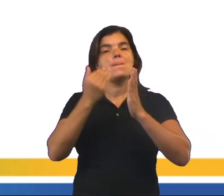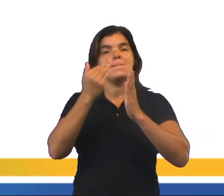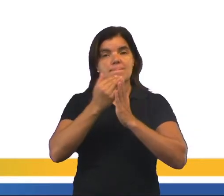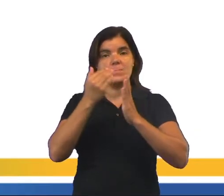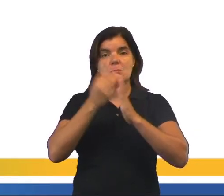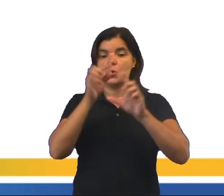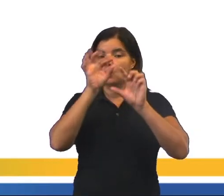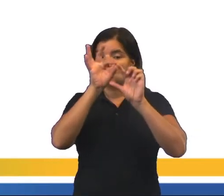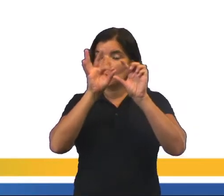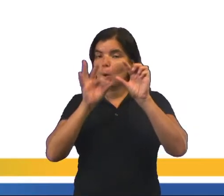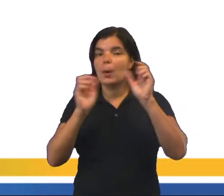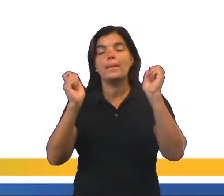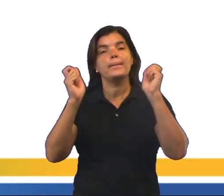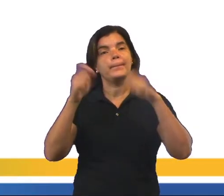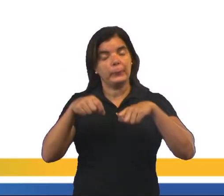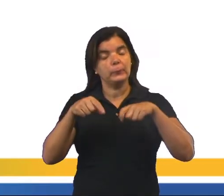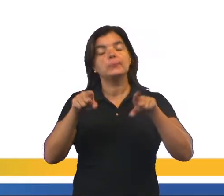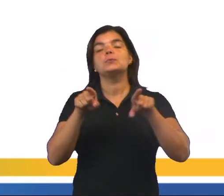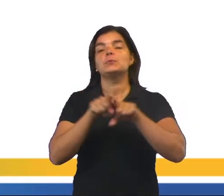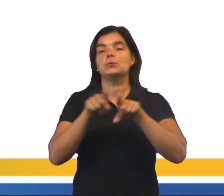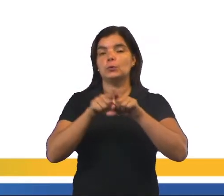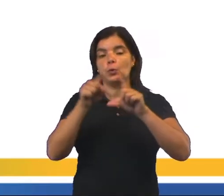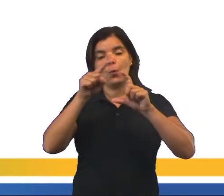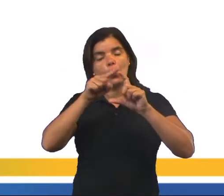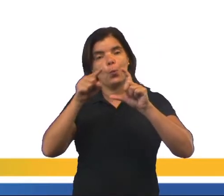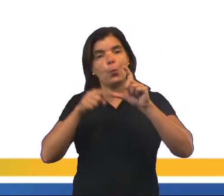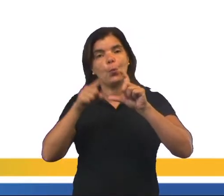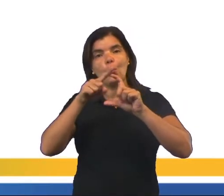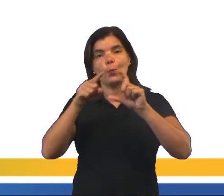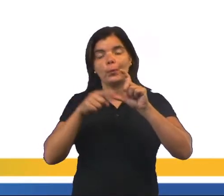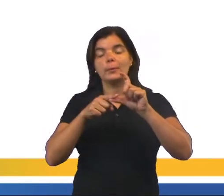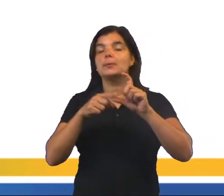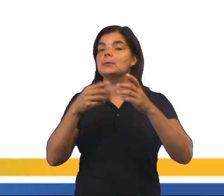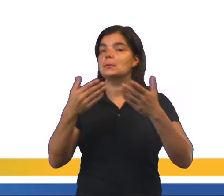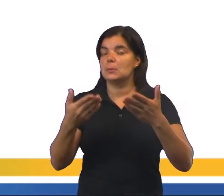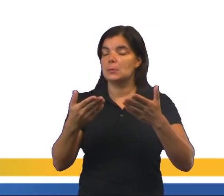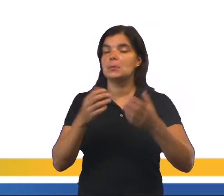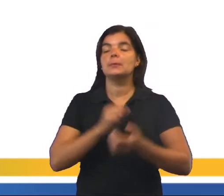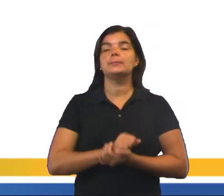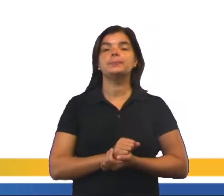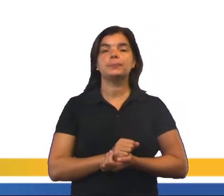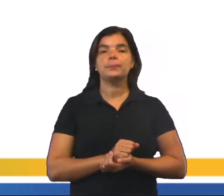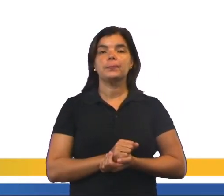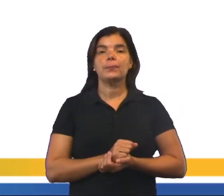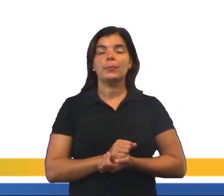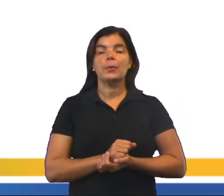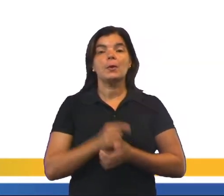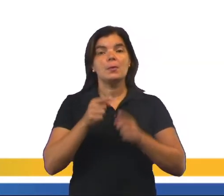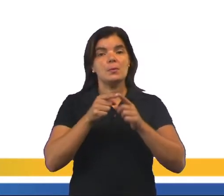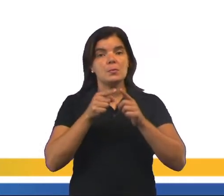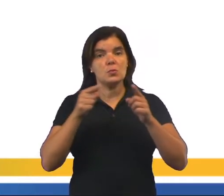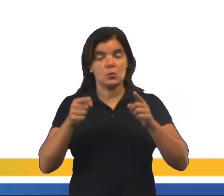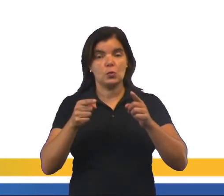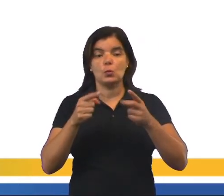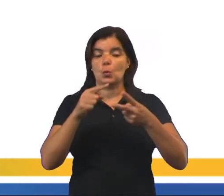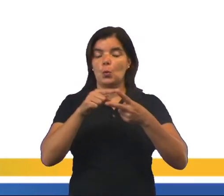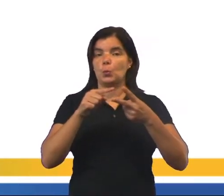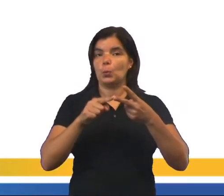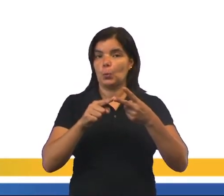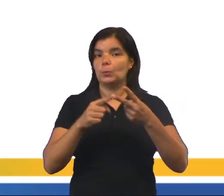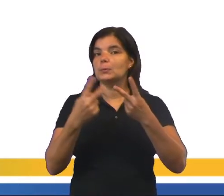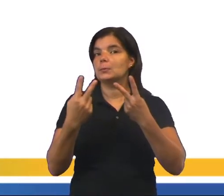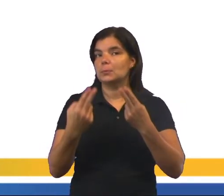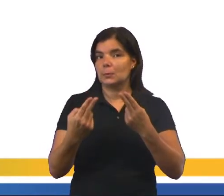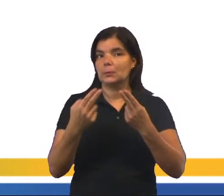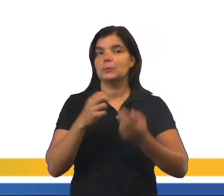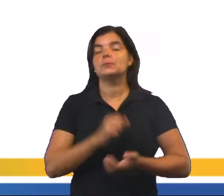de reta possível que se pode traçar numa circunferência. E esse segmento divide em dois lados iguais,